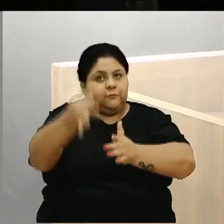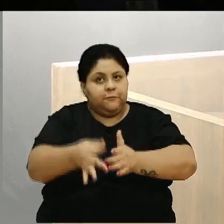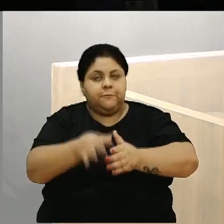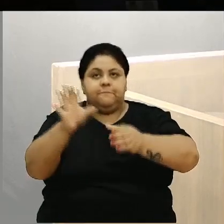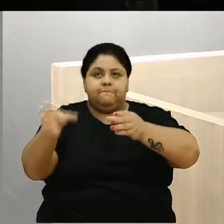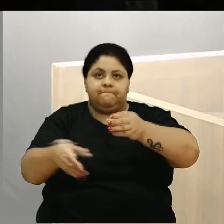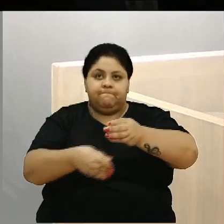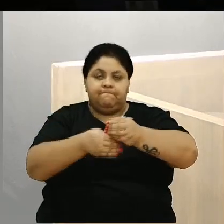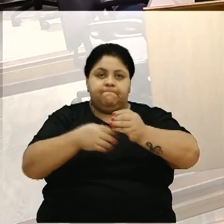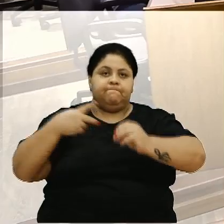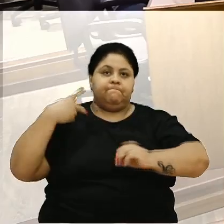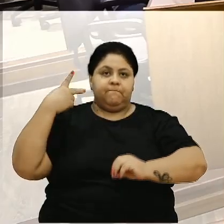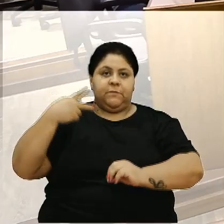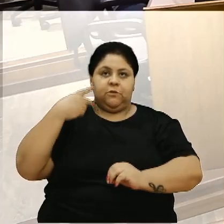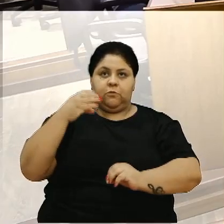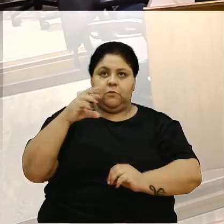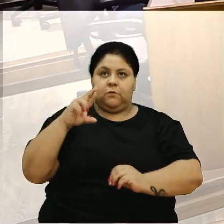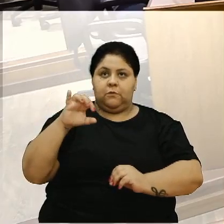vereador Cristiano.